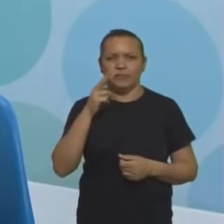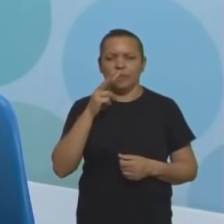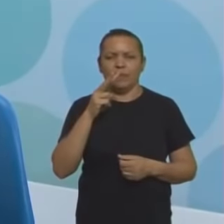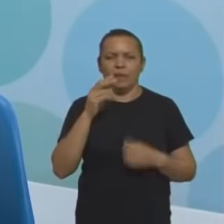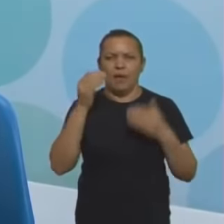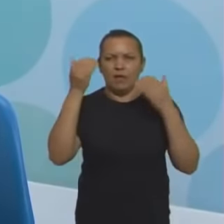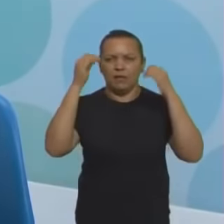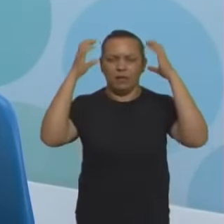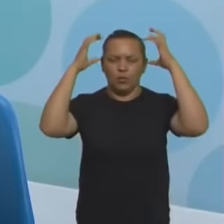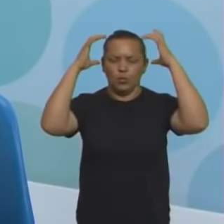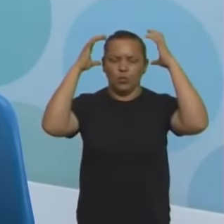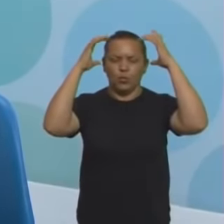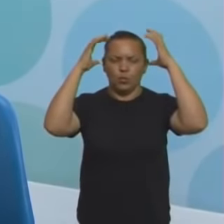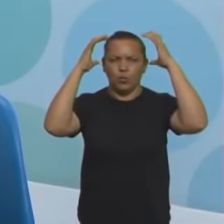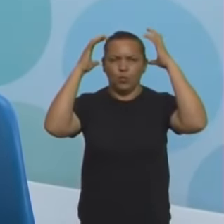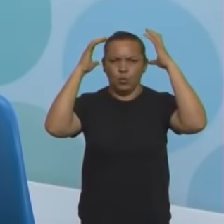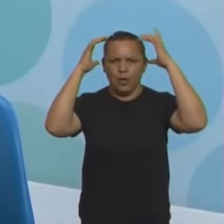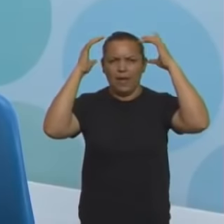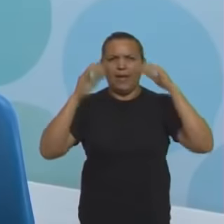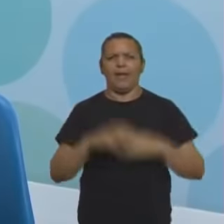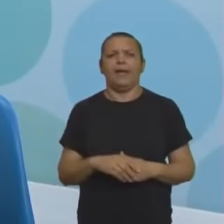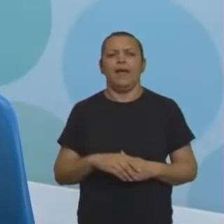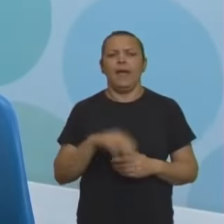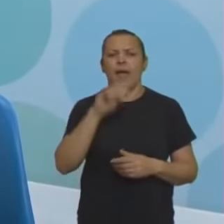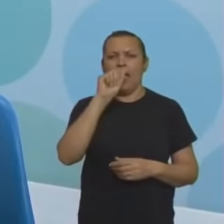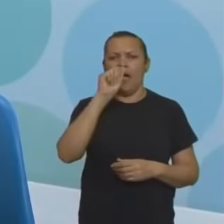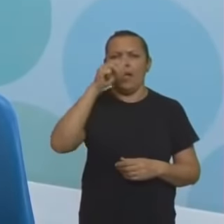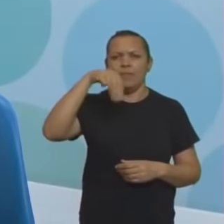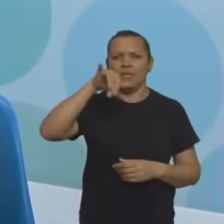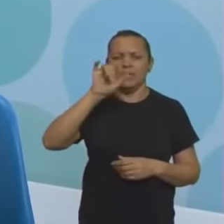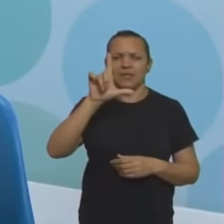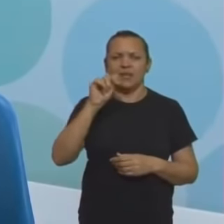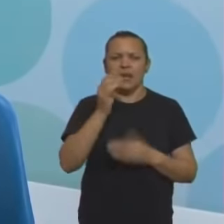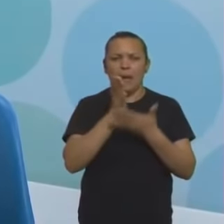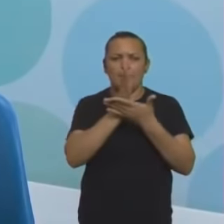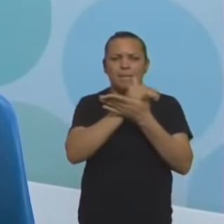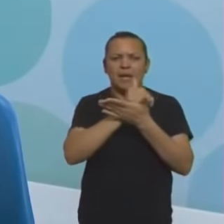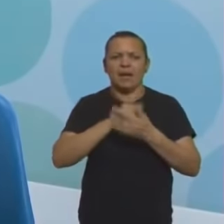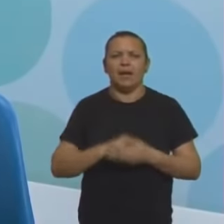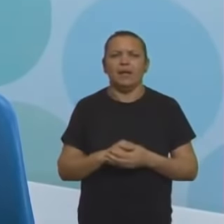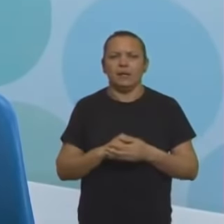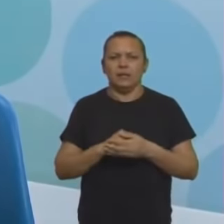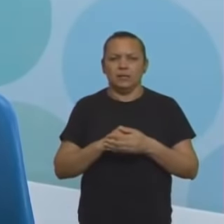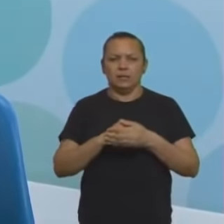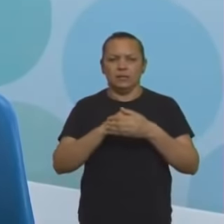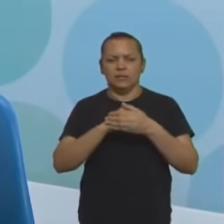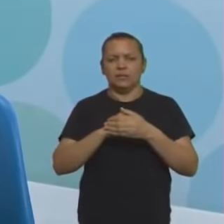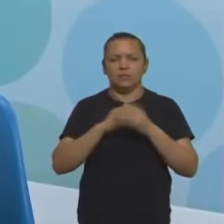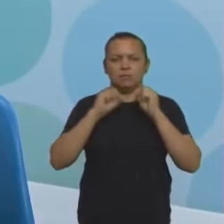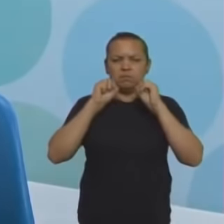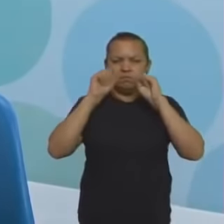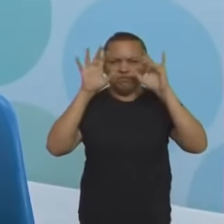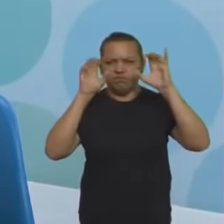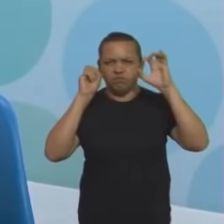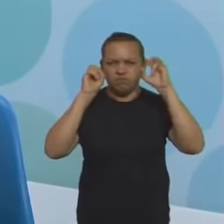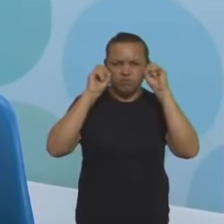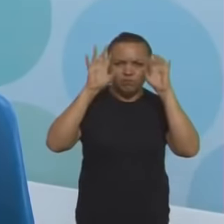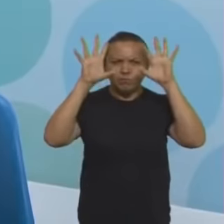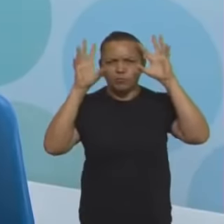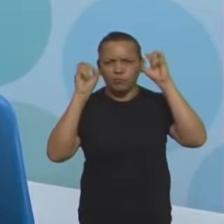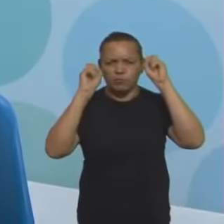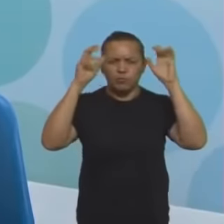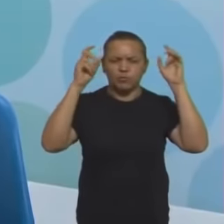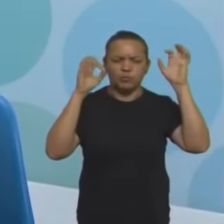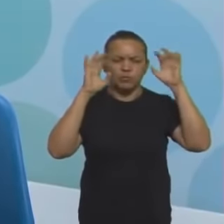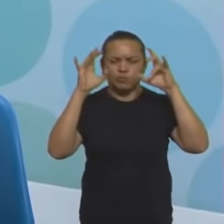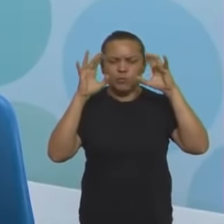Dentro de seu cérebro, uma parte chamada amígdala estava sendo bombardeada por tudo o que